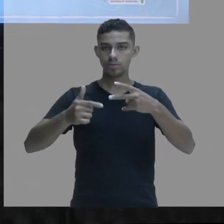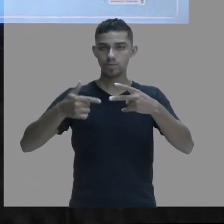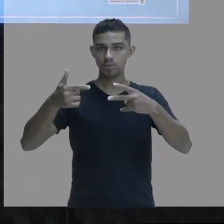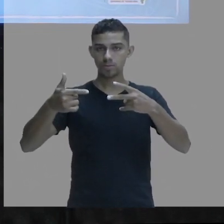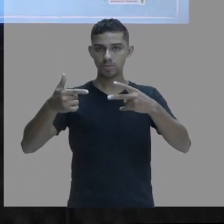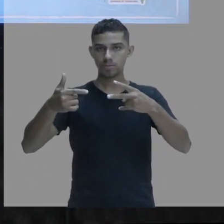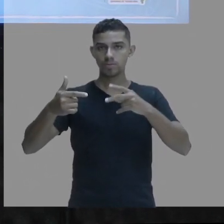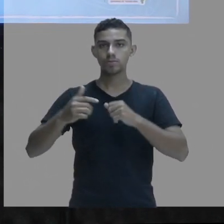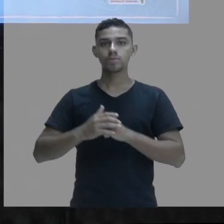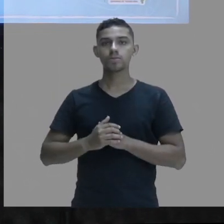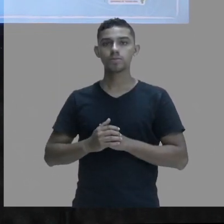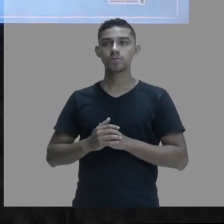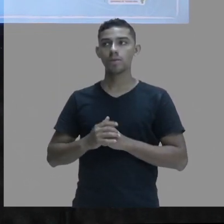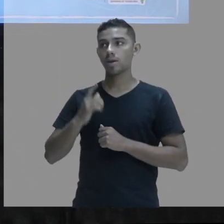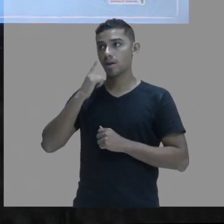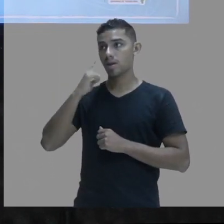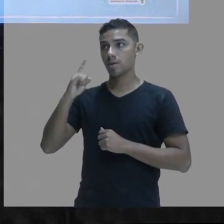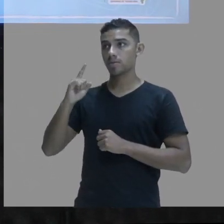hidrogênio será sempre o dobro,